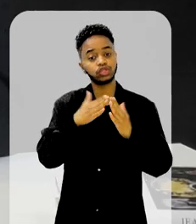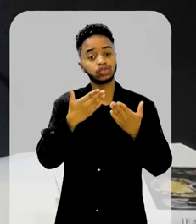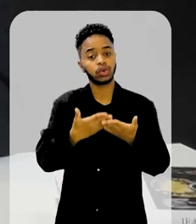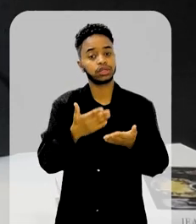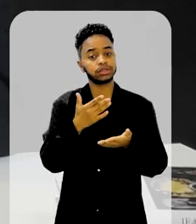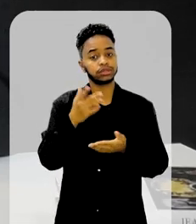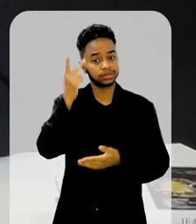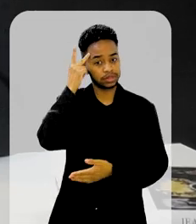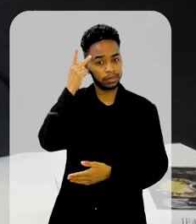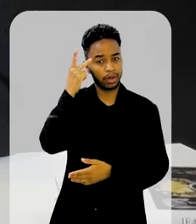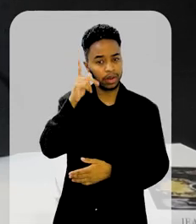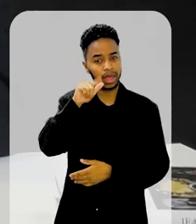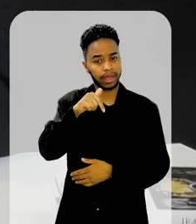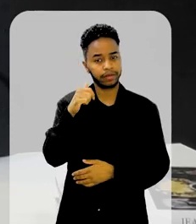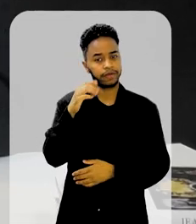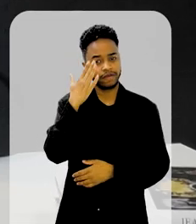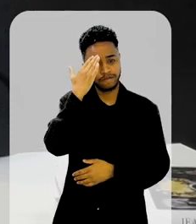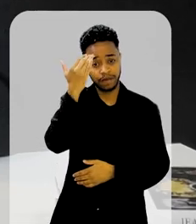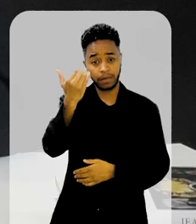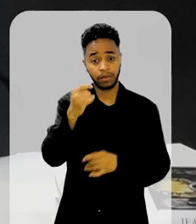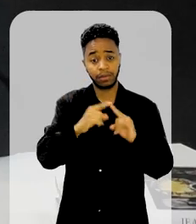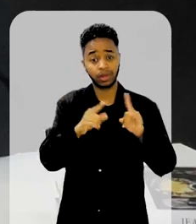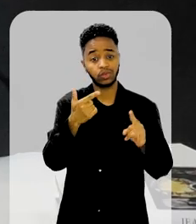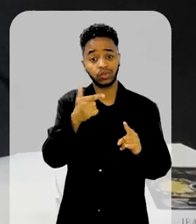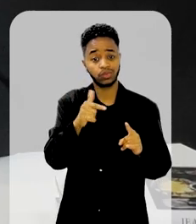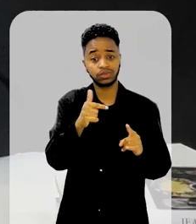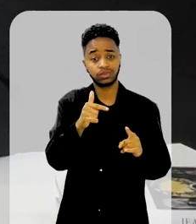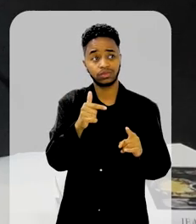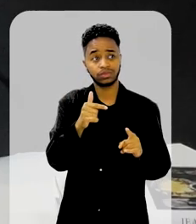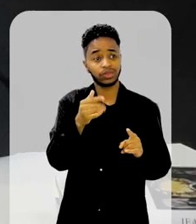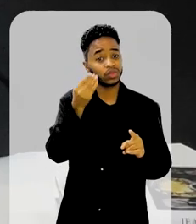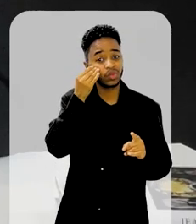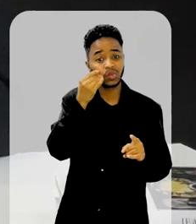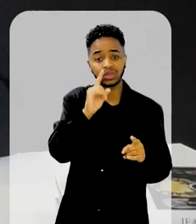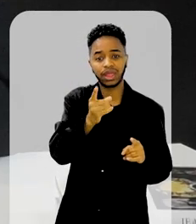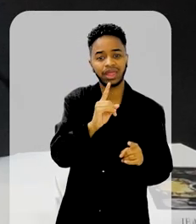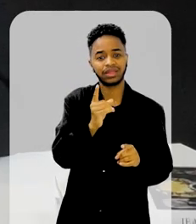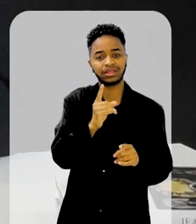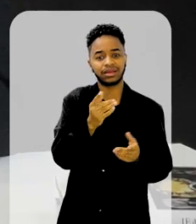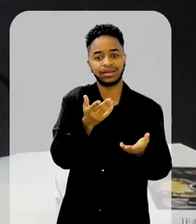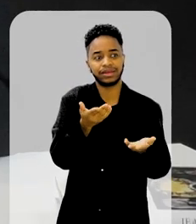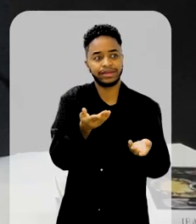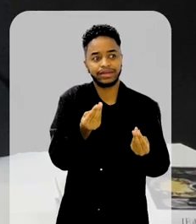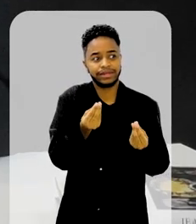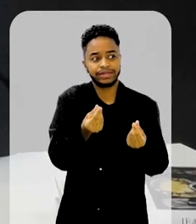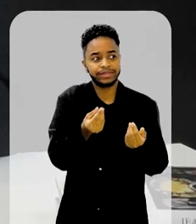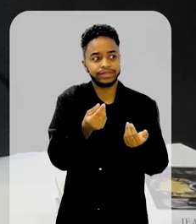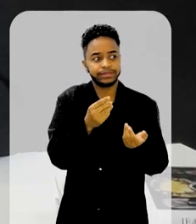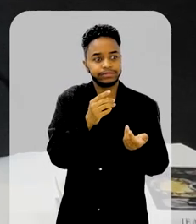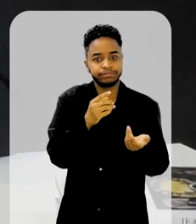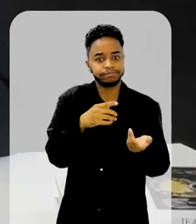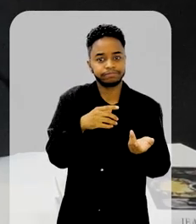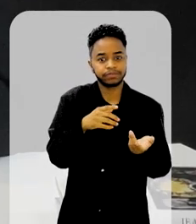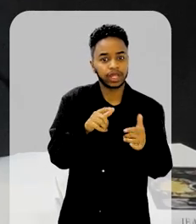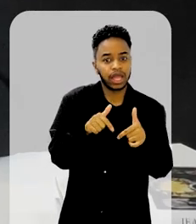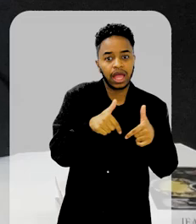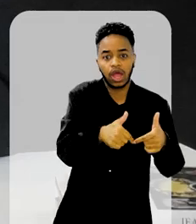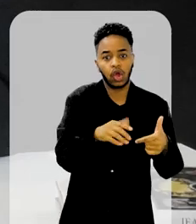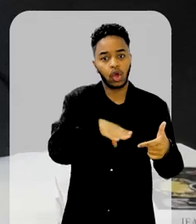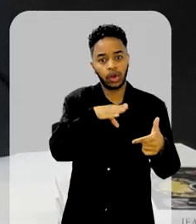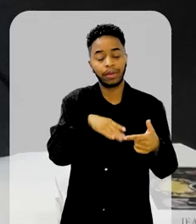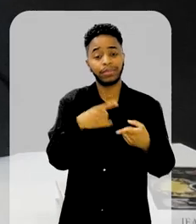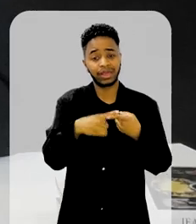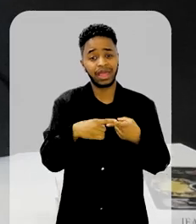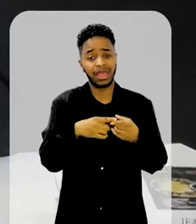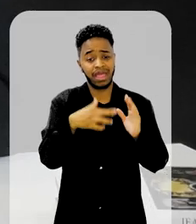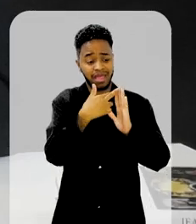escolas que mobilizam milhões e milhões e milhões quem quer arriscar ainda mais o o julgamento de São Paulo que é muito rigoroso que eu queria até que depois